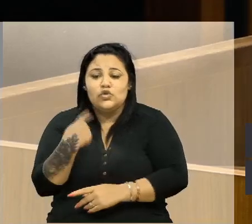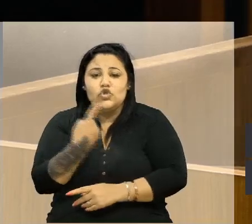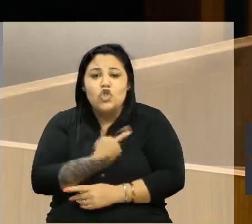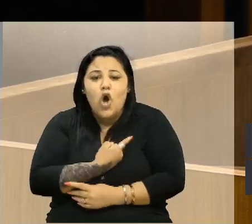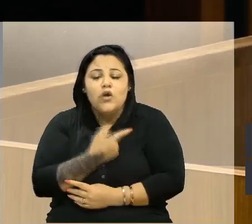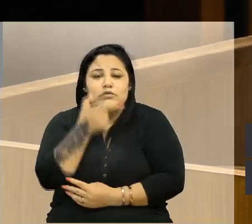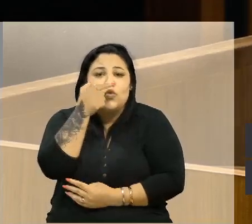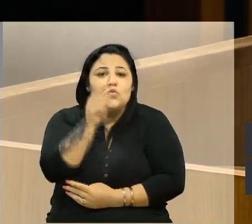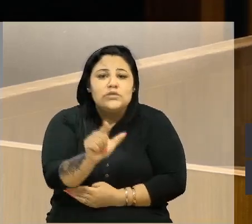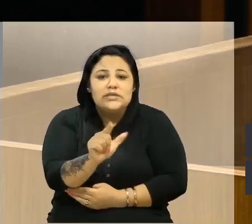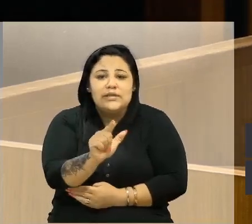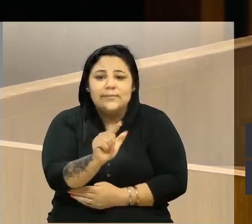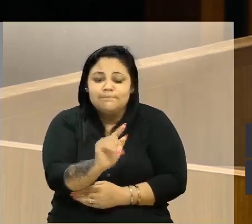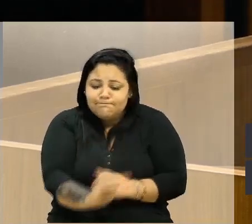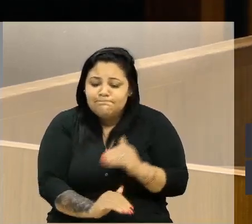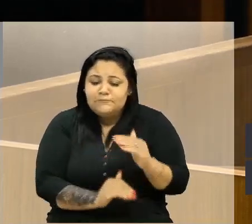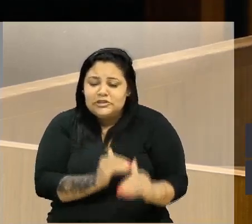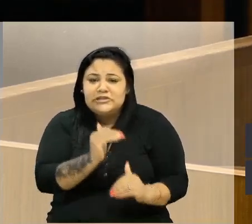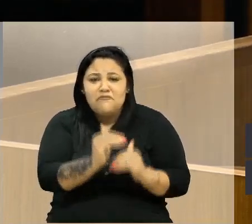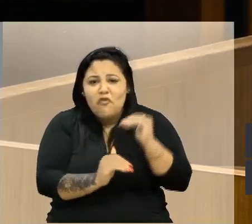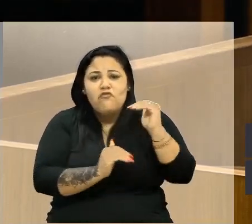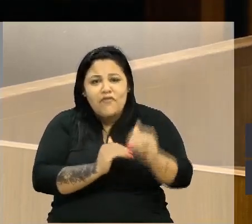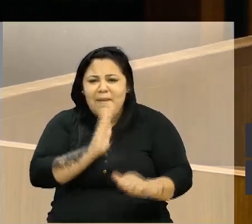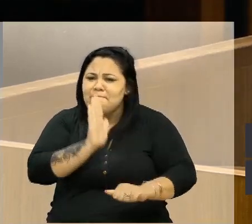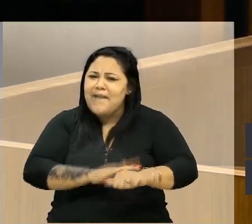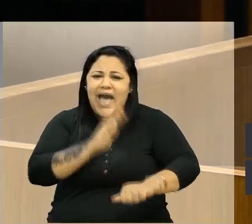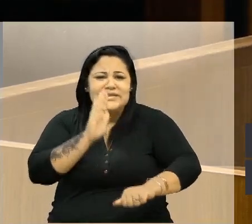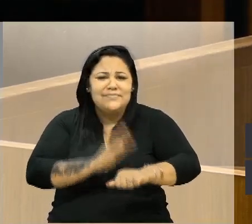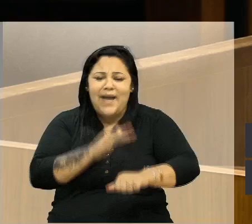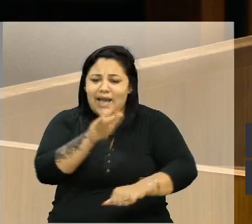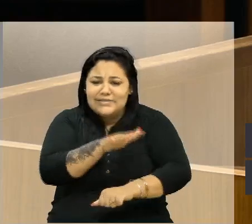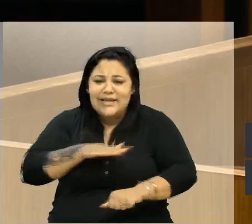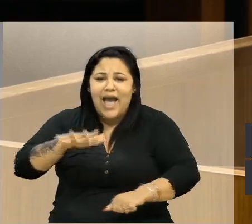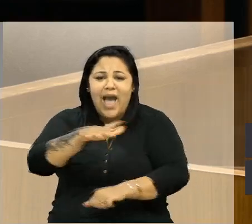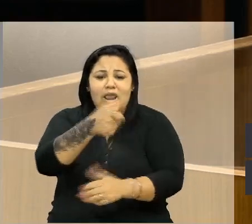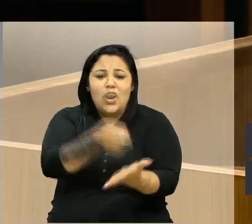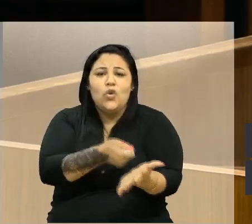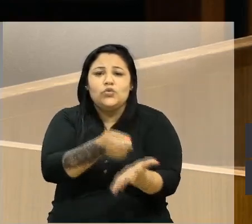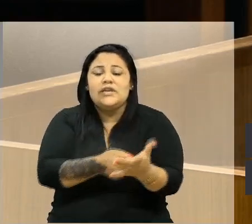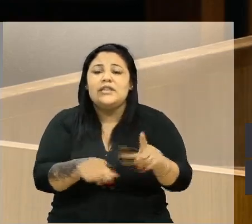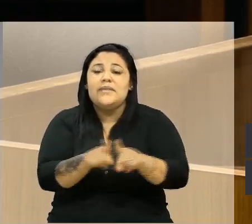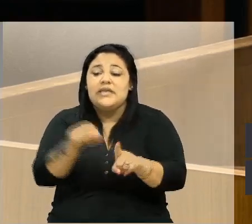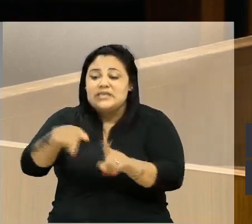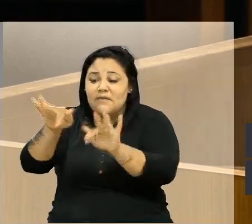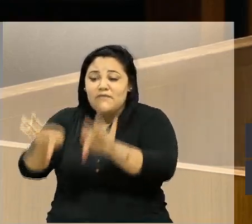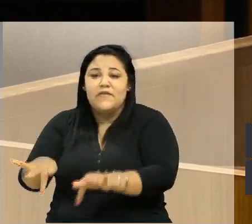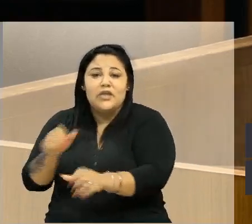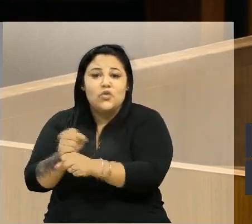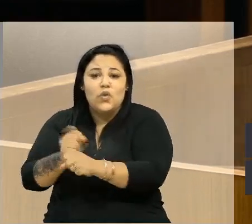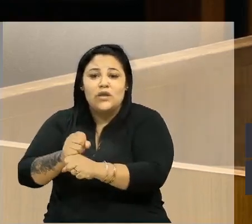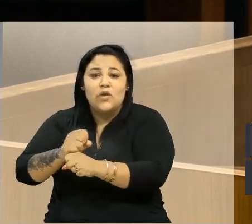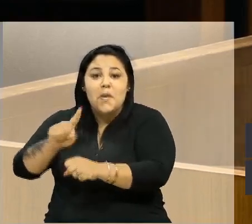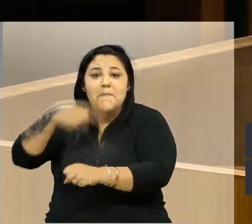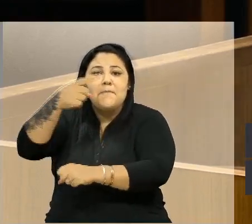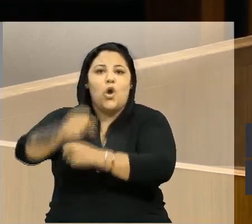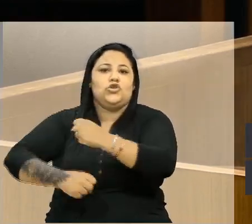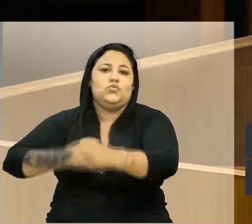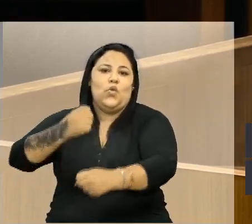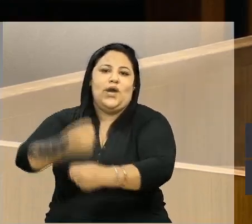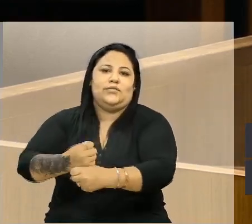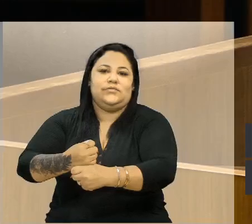consigamos avançar ainda mais nessa e em outras lutas, e que esse fim de ano e o ano que vem